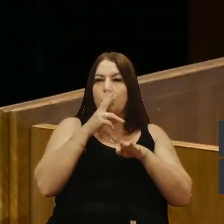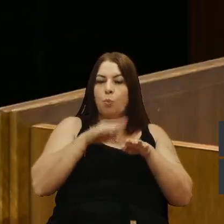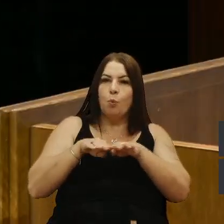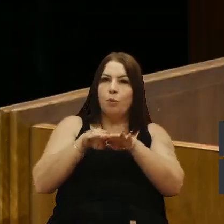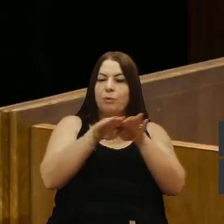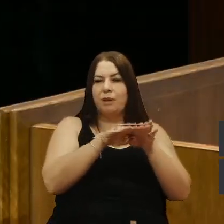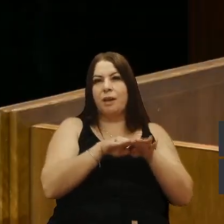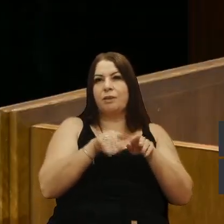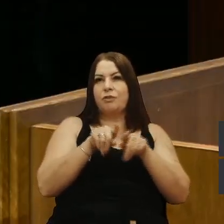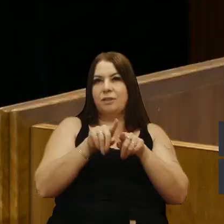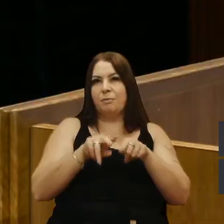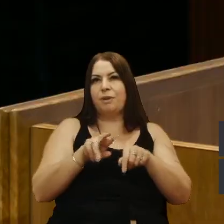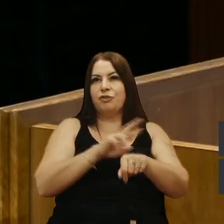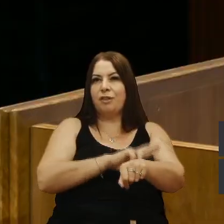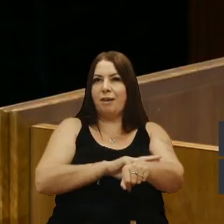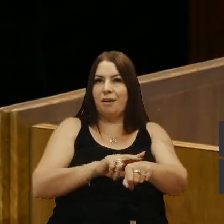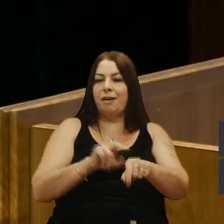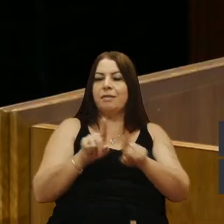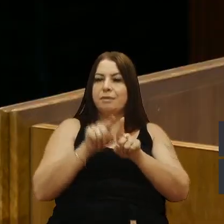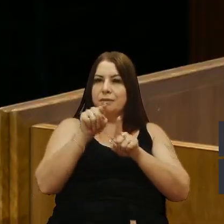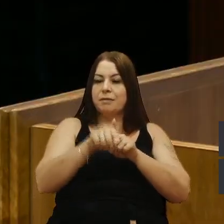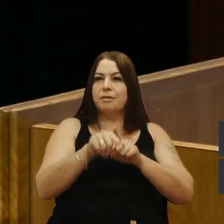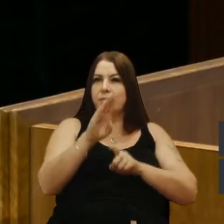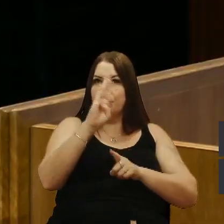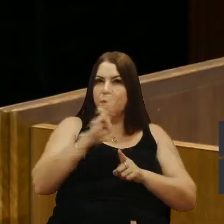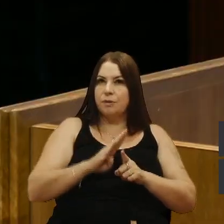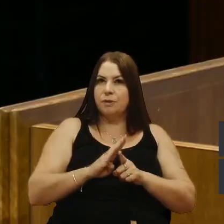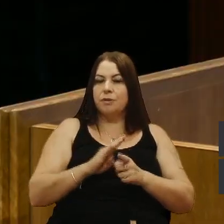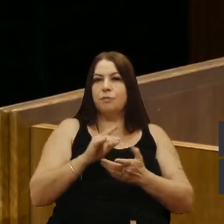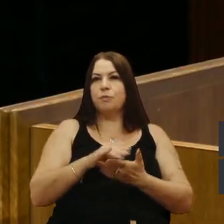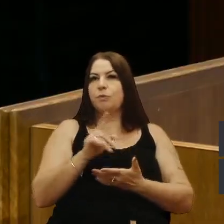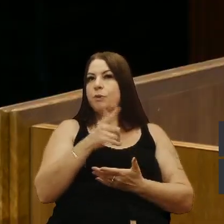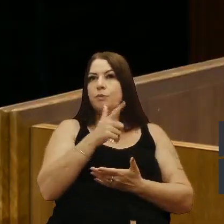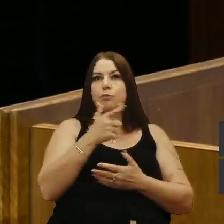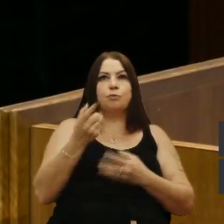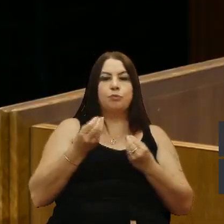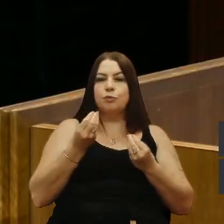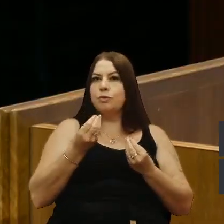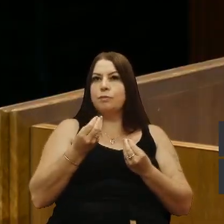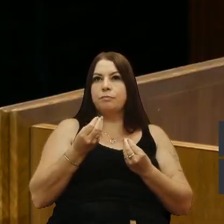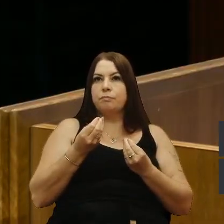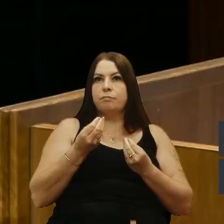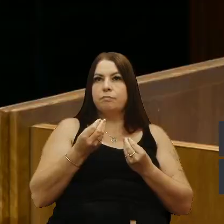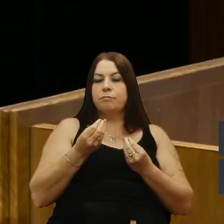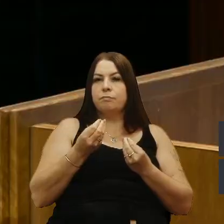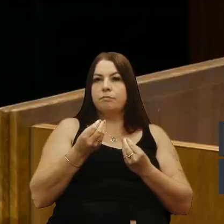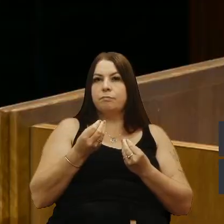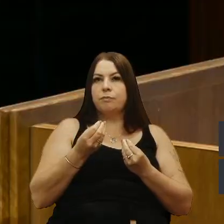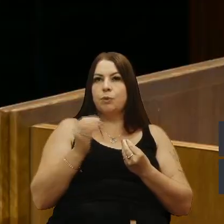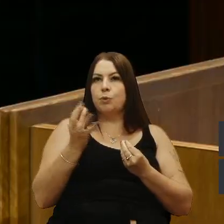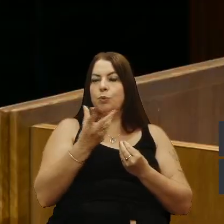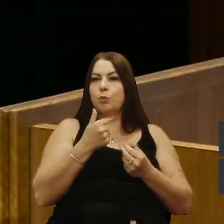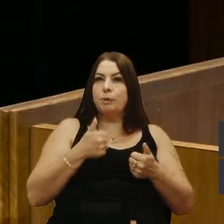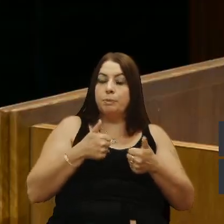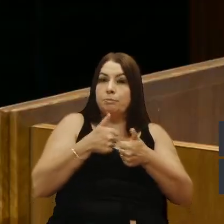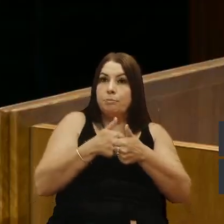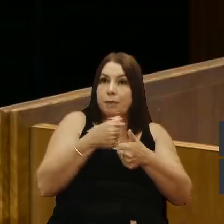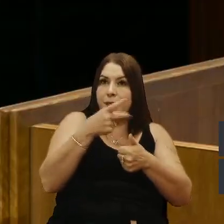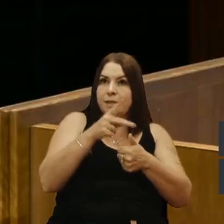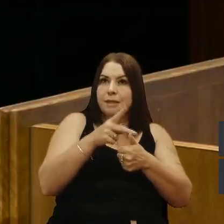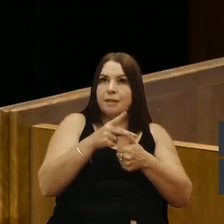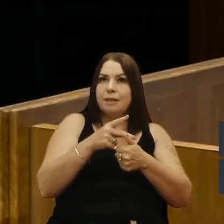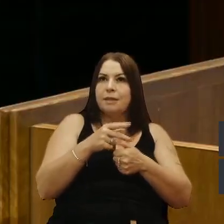pela subseção da Ordem dos Advogados do Brasil. Não tinha toda essa proximidade com ela, mas,